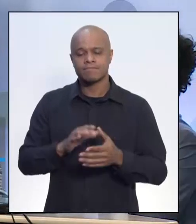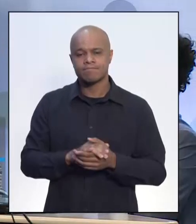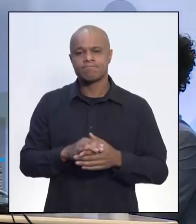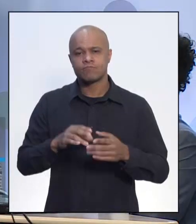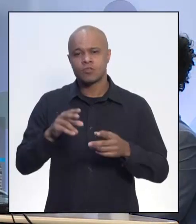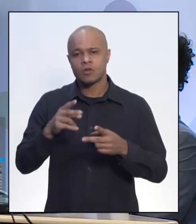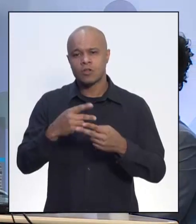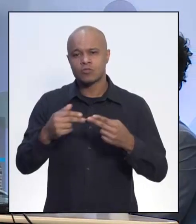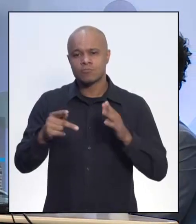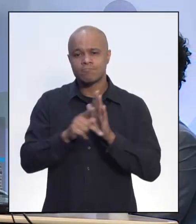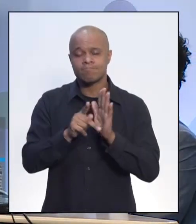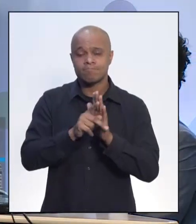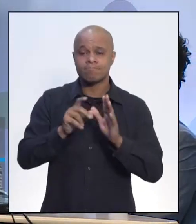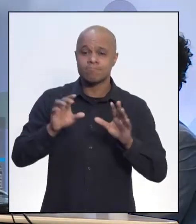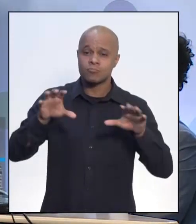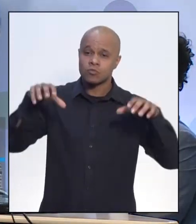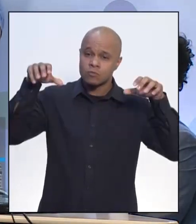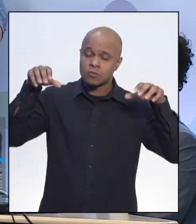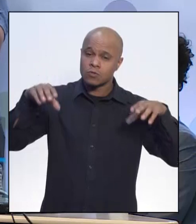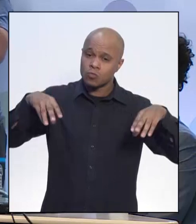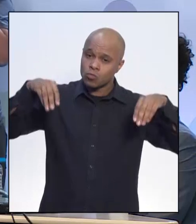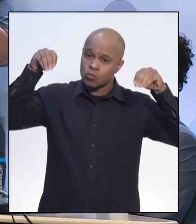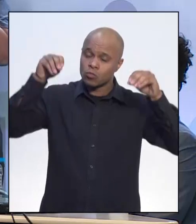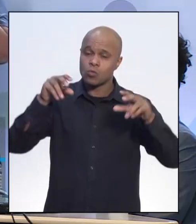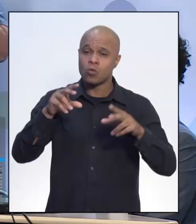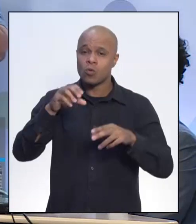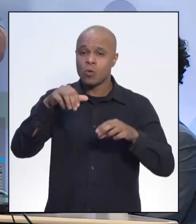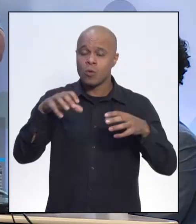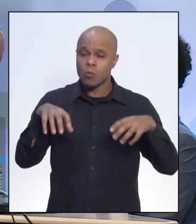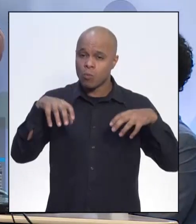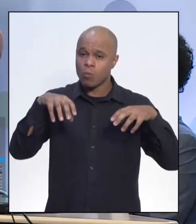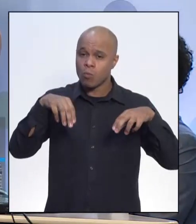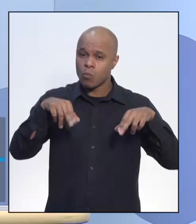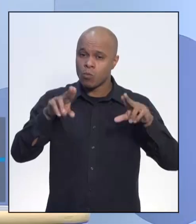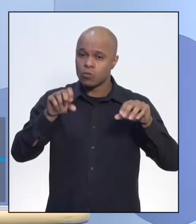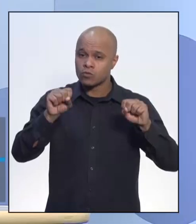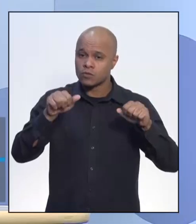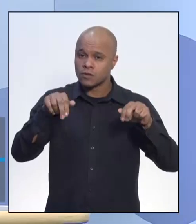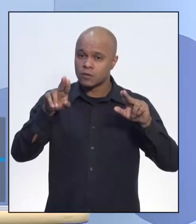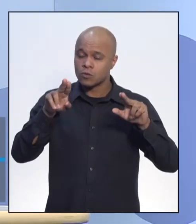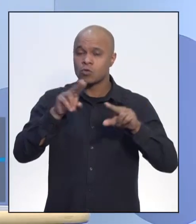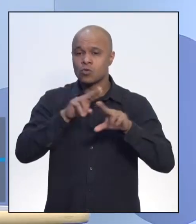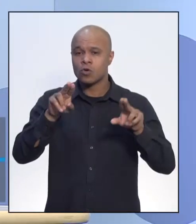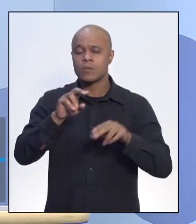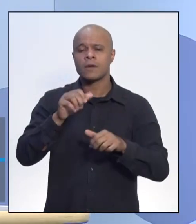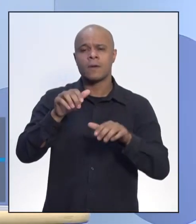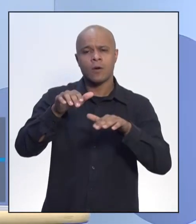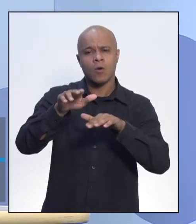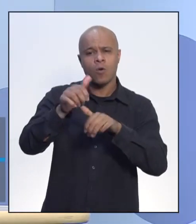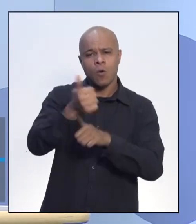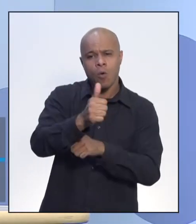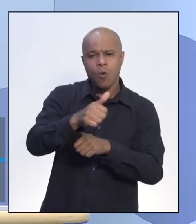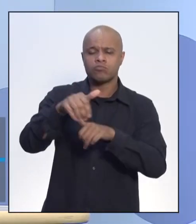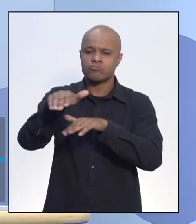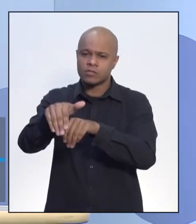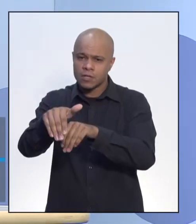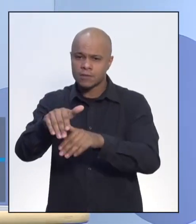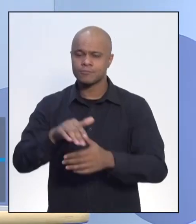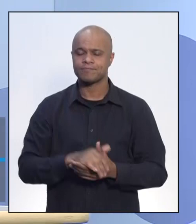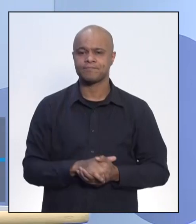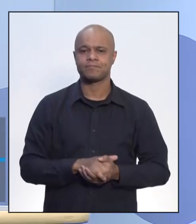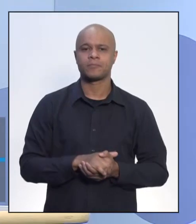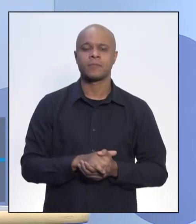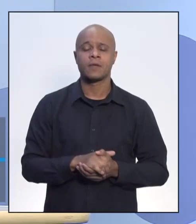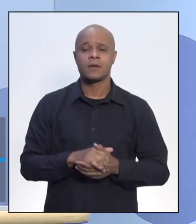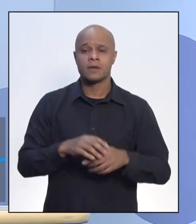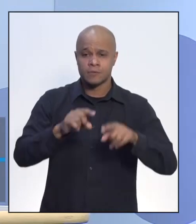chamado Museu Nacional 11 de setembro. Né. Exatamente. Esses quadrados aí que vocês veem é exatamente a